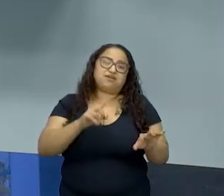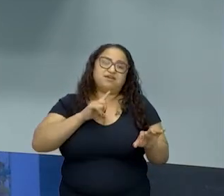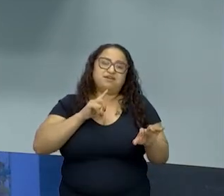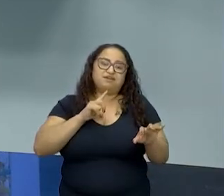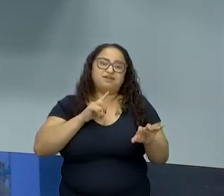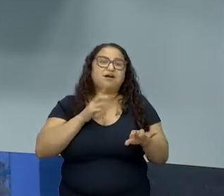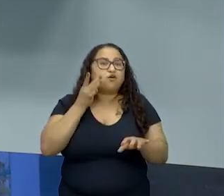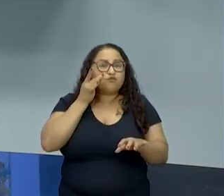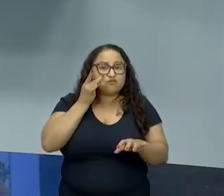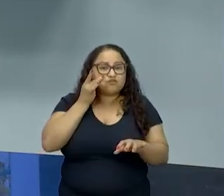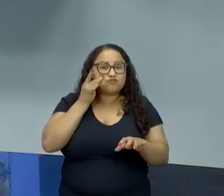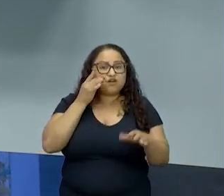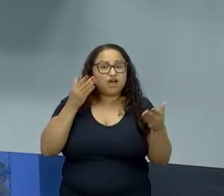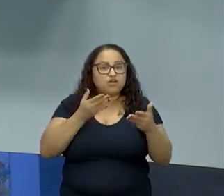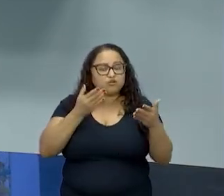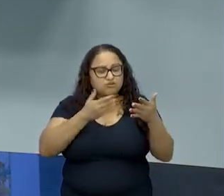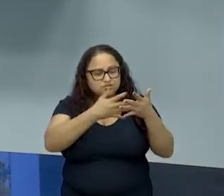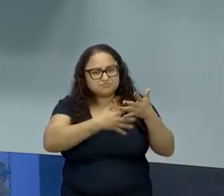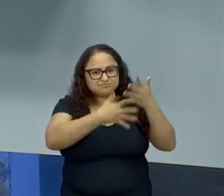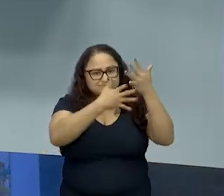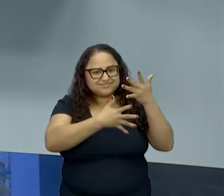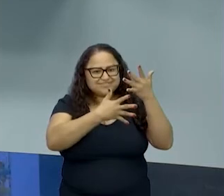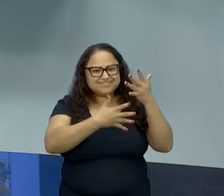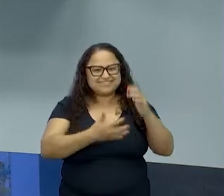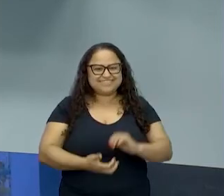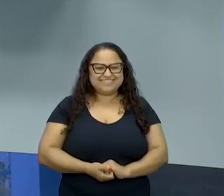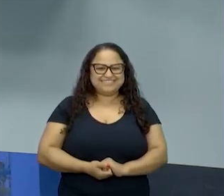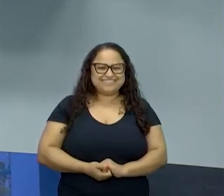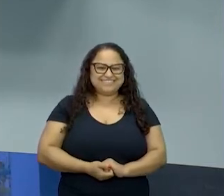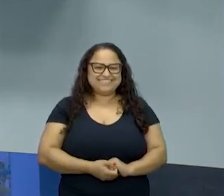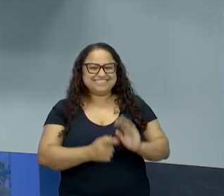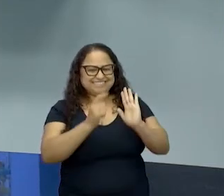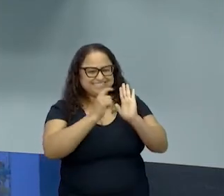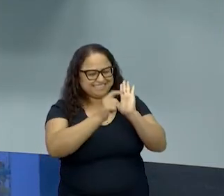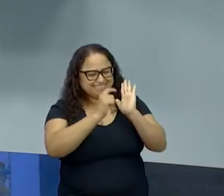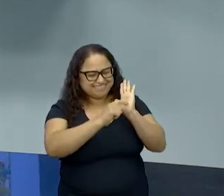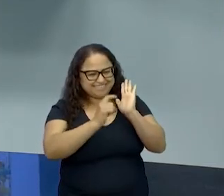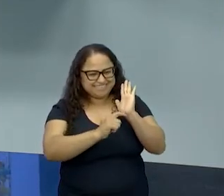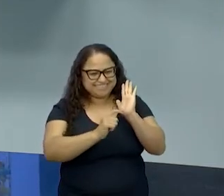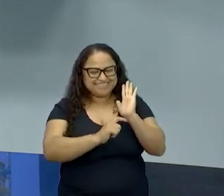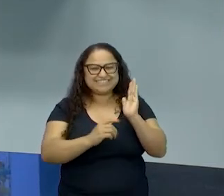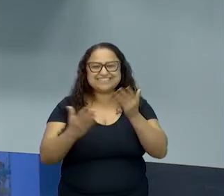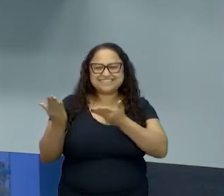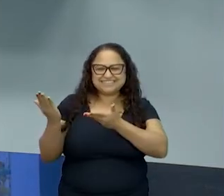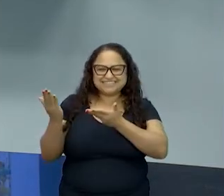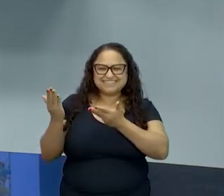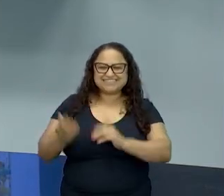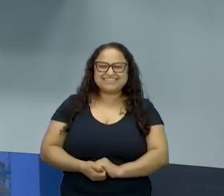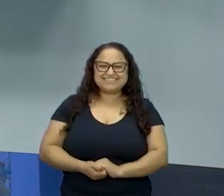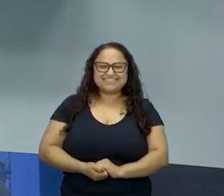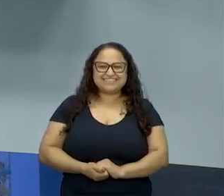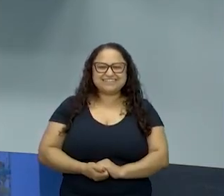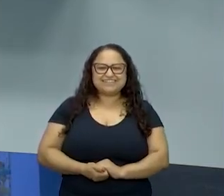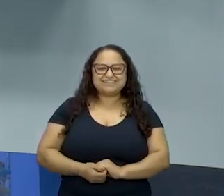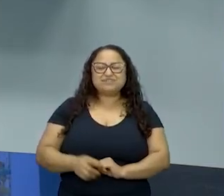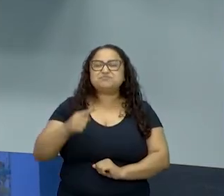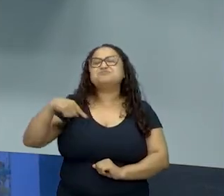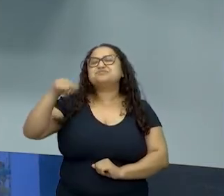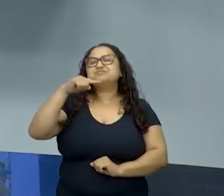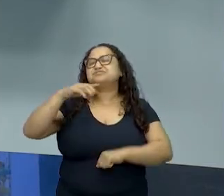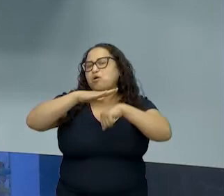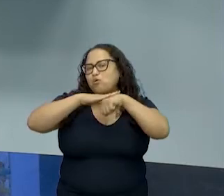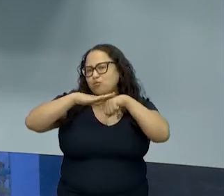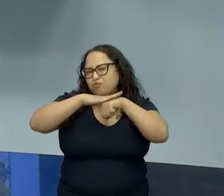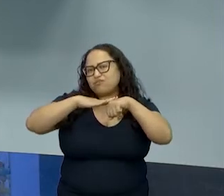que eu estou acompanhando via tablet, ó. O tablet está aberto aqui na minha frente e eu estou aqui acompanhando o chat, a conversa